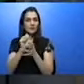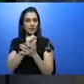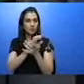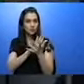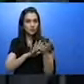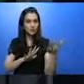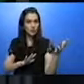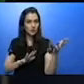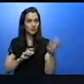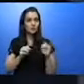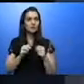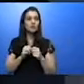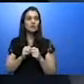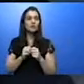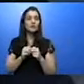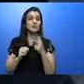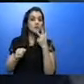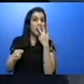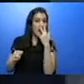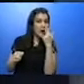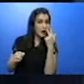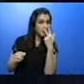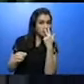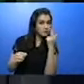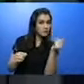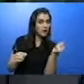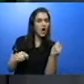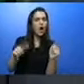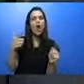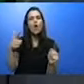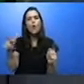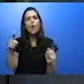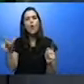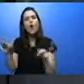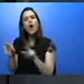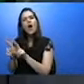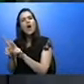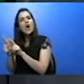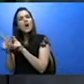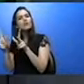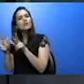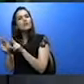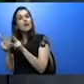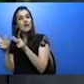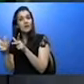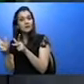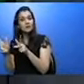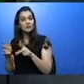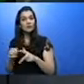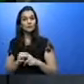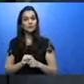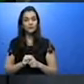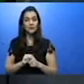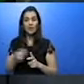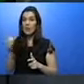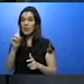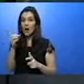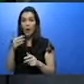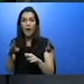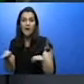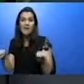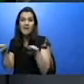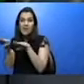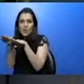vamos voltar. Semelhança, parecido e diferença, desigualdade. Ok?